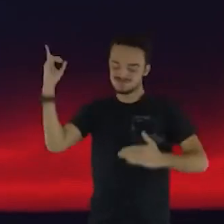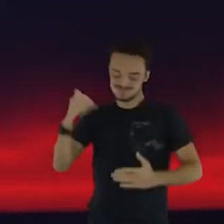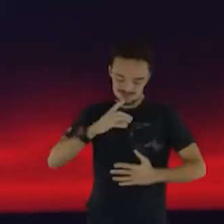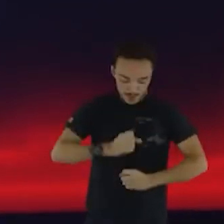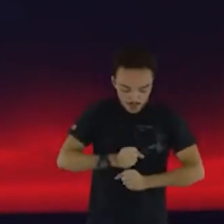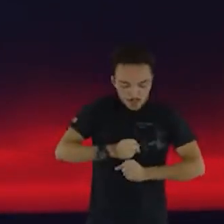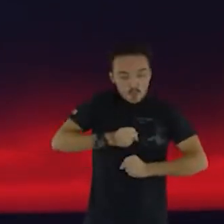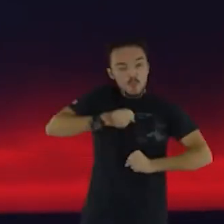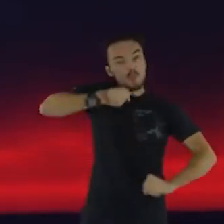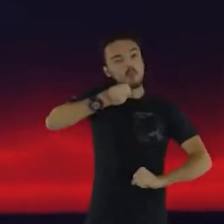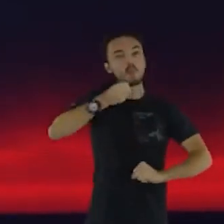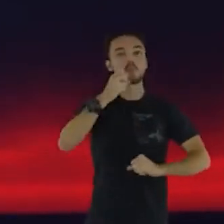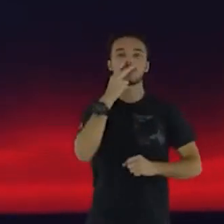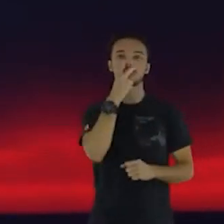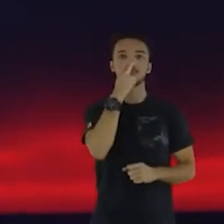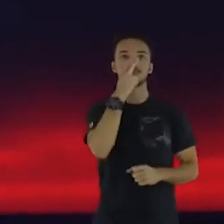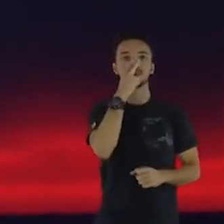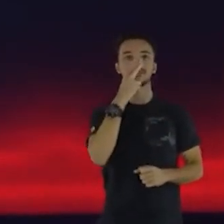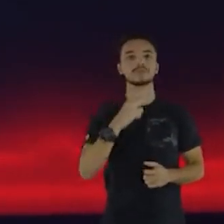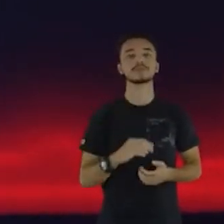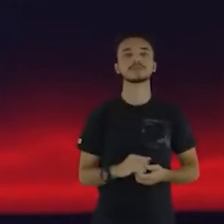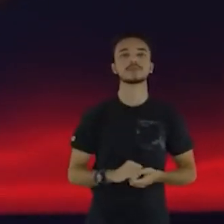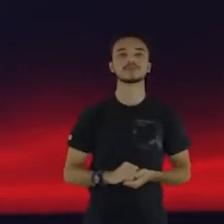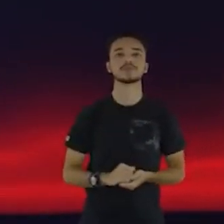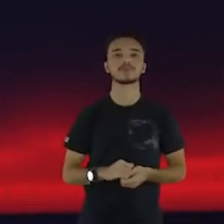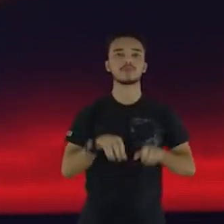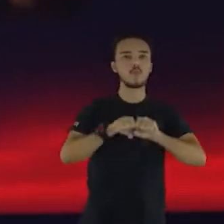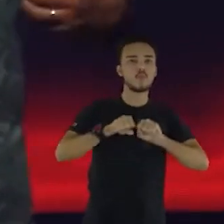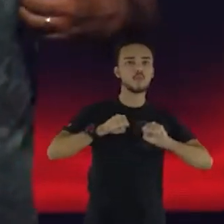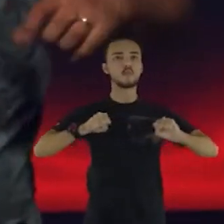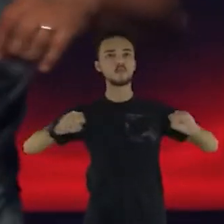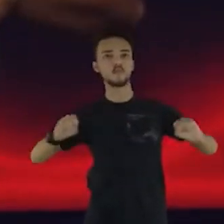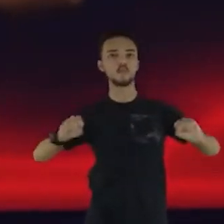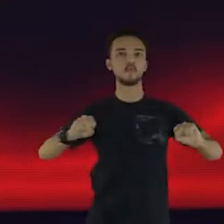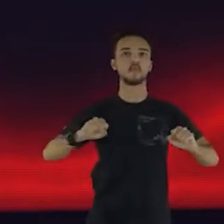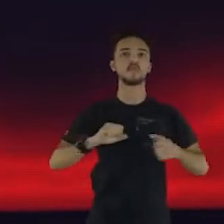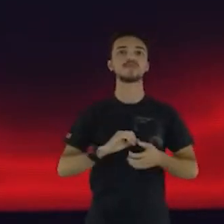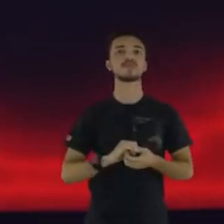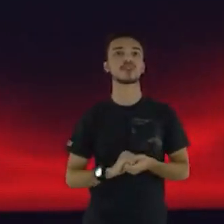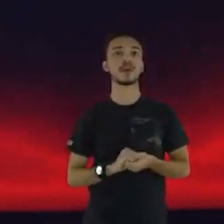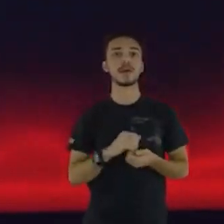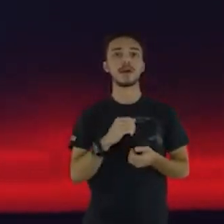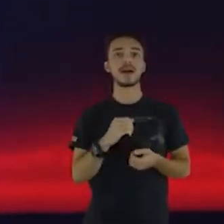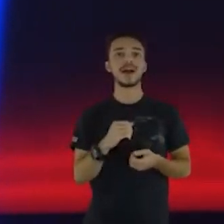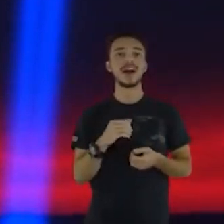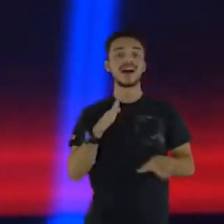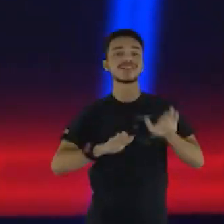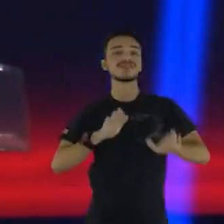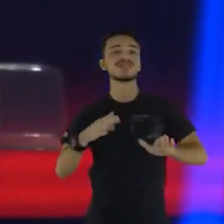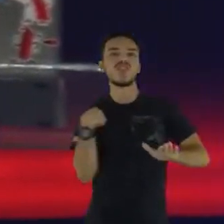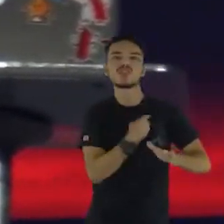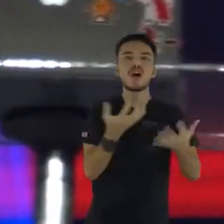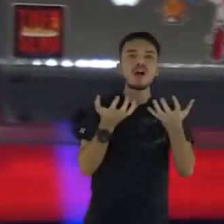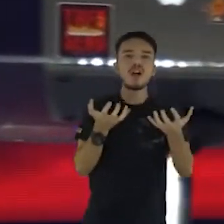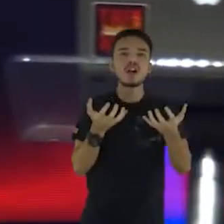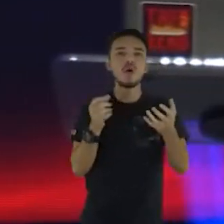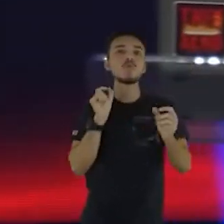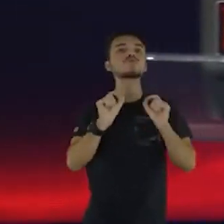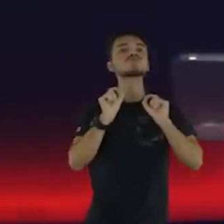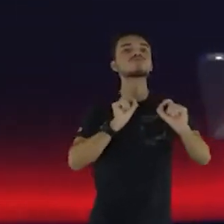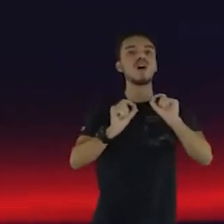que quando nós somos esticados, a tendência é a gente desistir